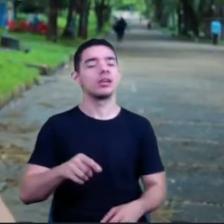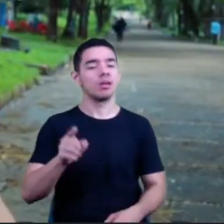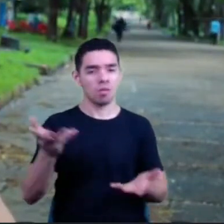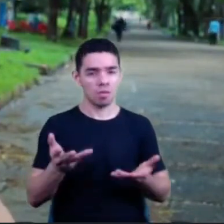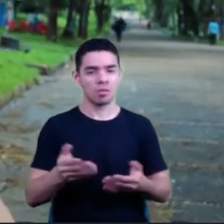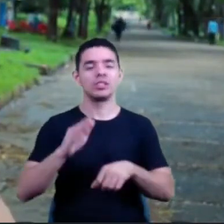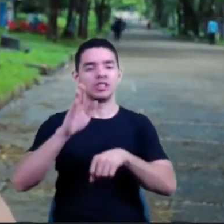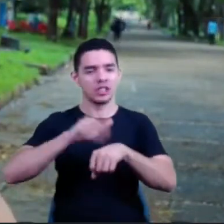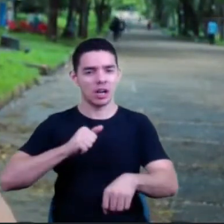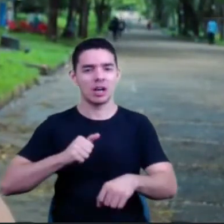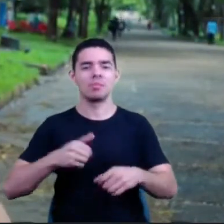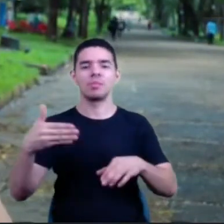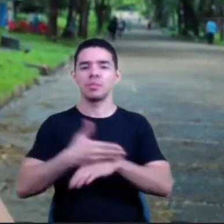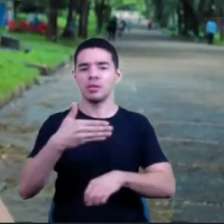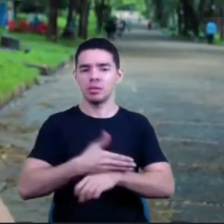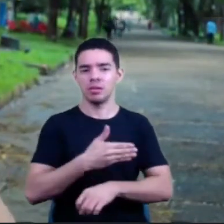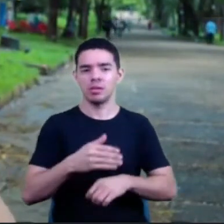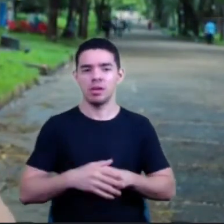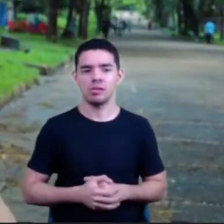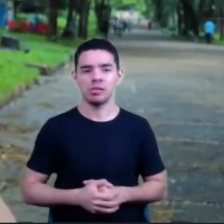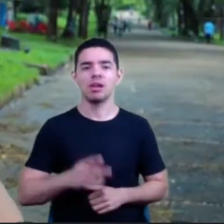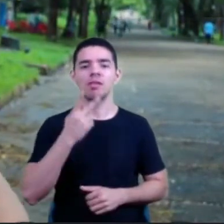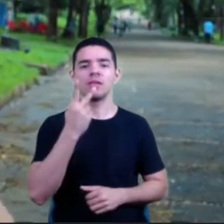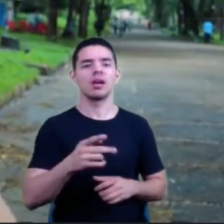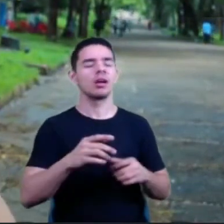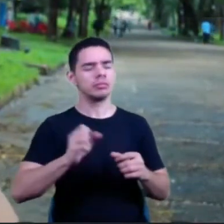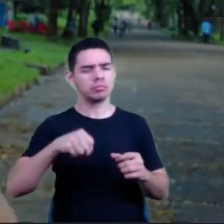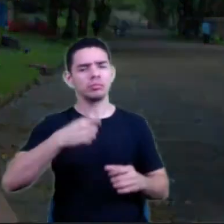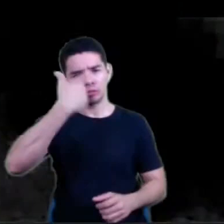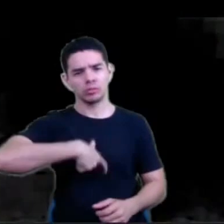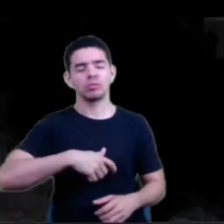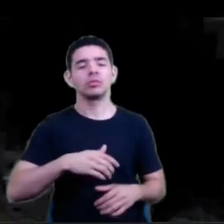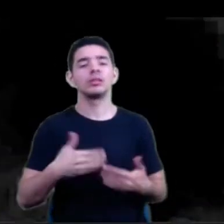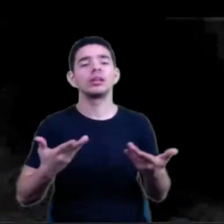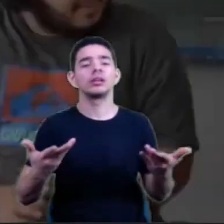eles participam. Pode até, mas sou sim daí.